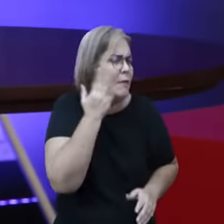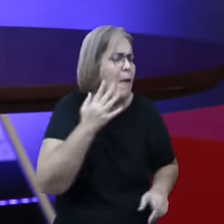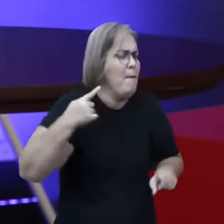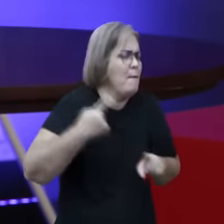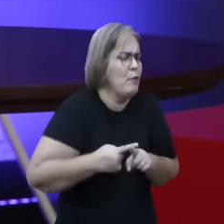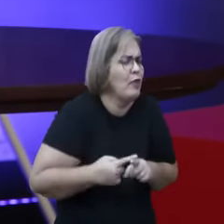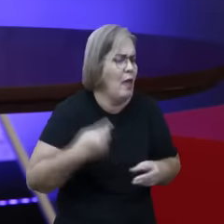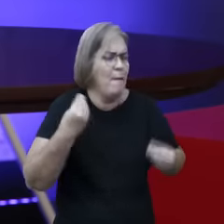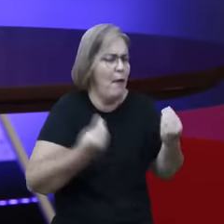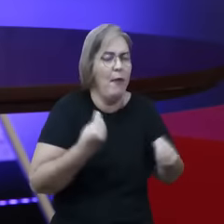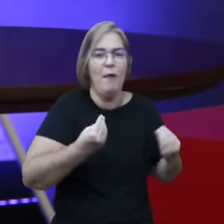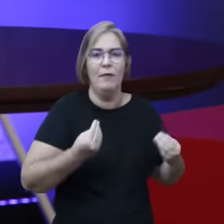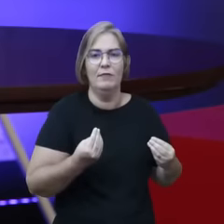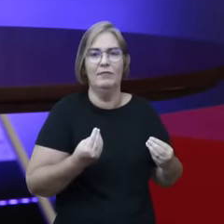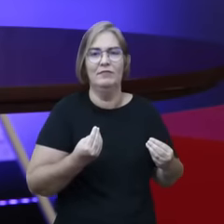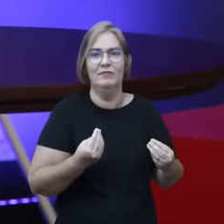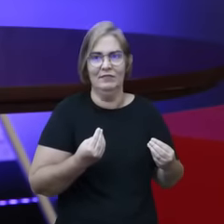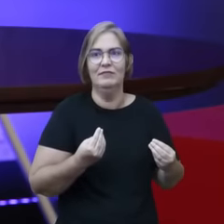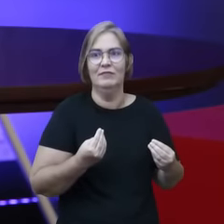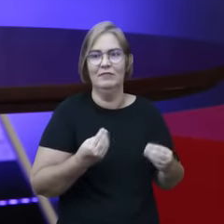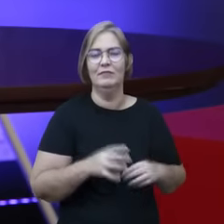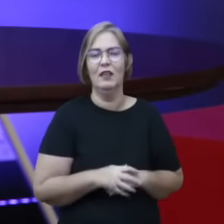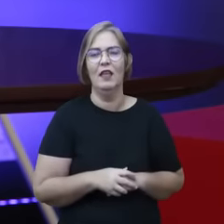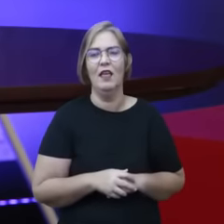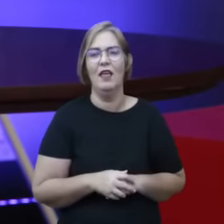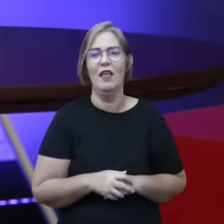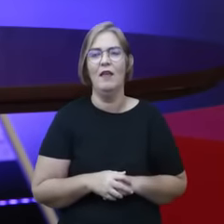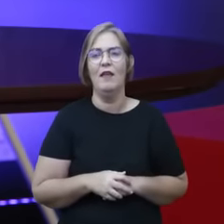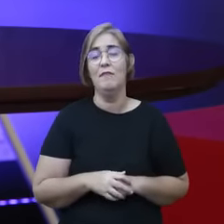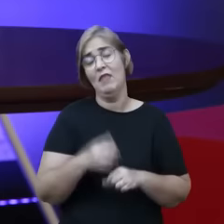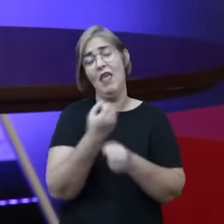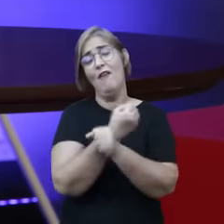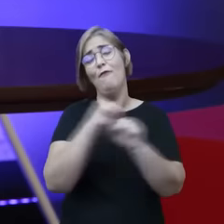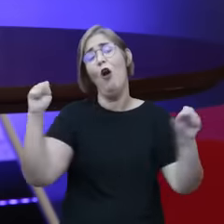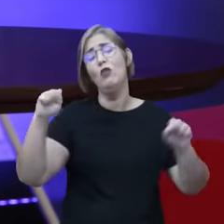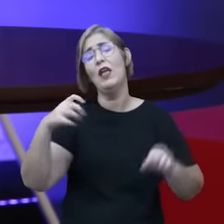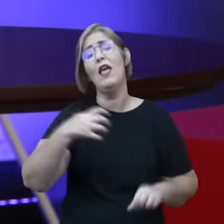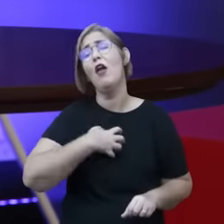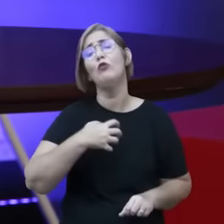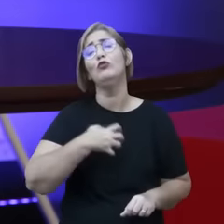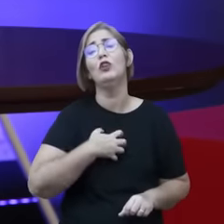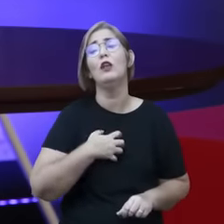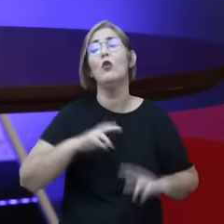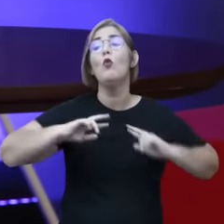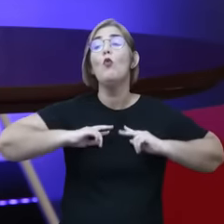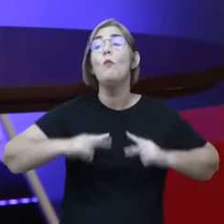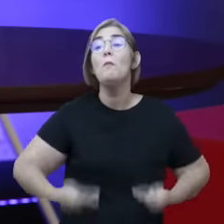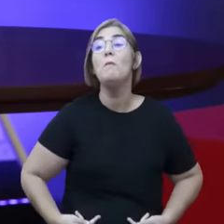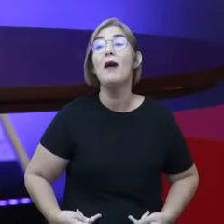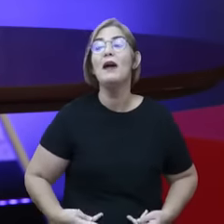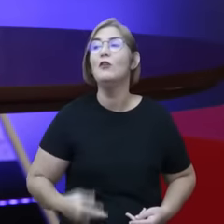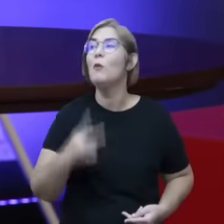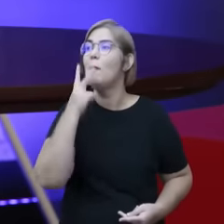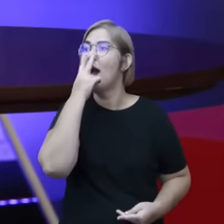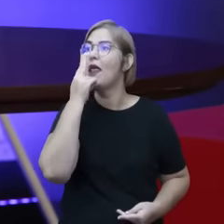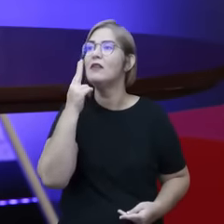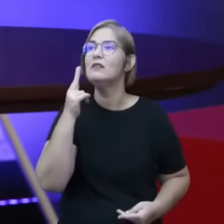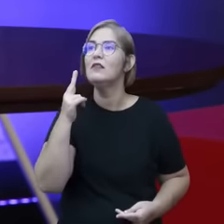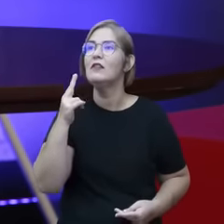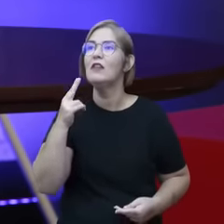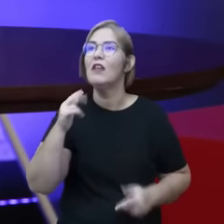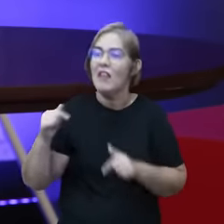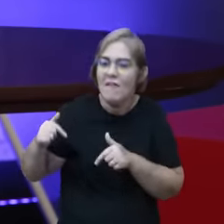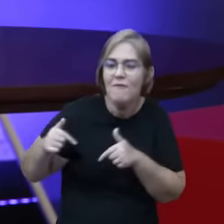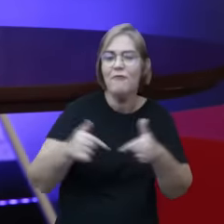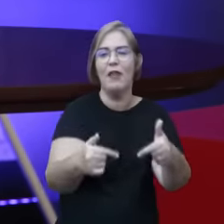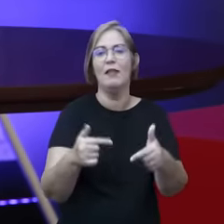absurdo. Agora, a revolta são as mais diversas formas pelas quais o ser humano responde a justamente o absurdo da sua existência. Então,